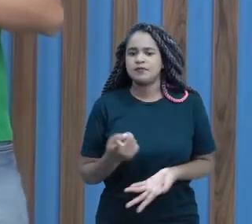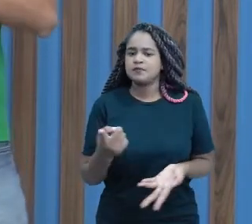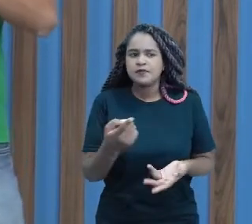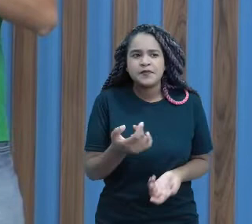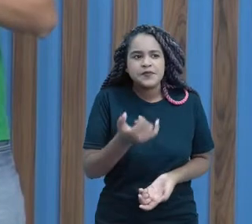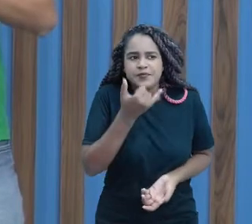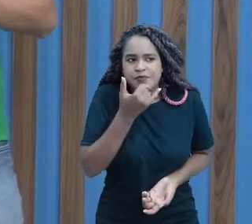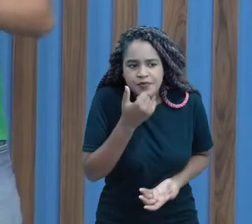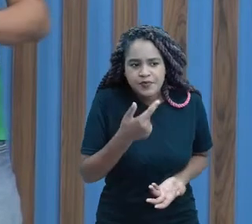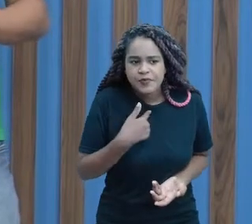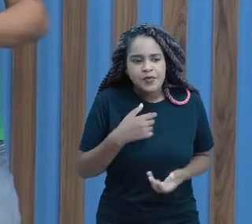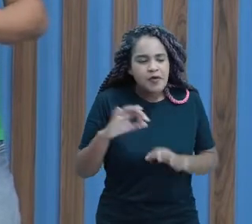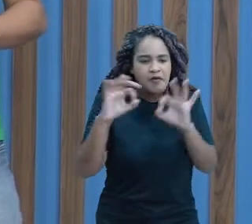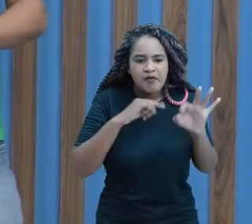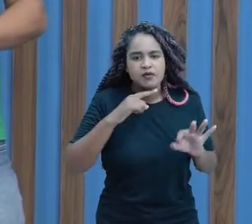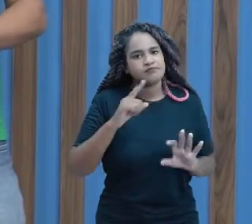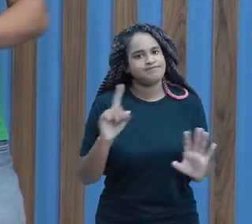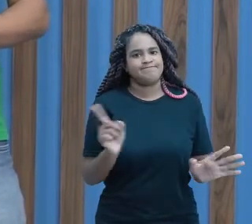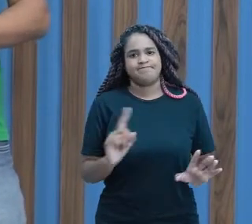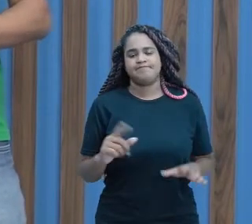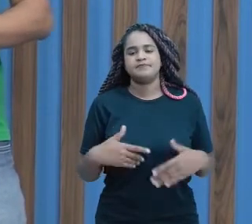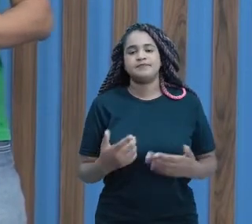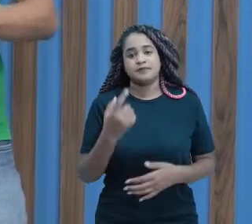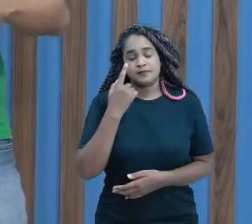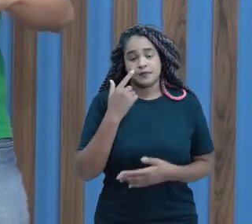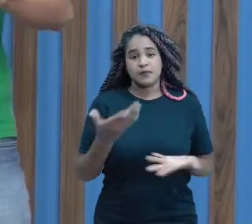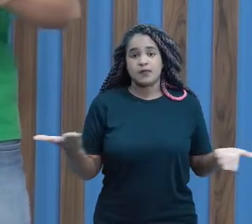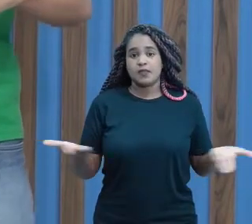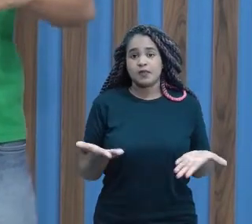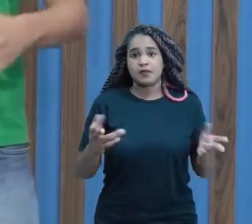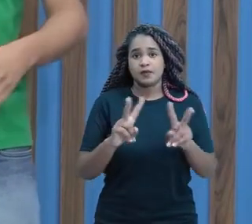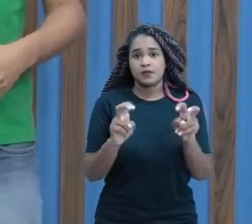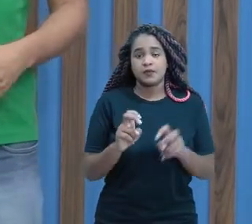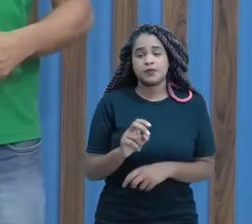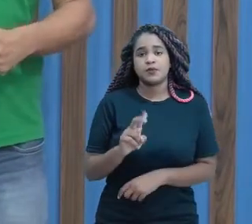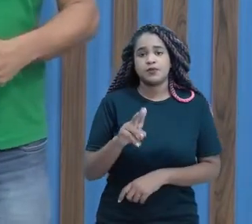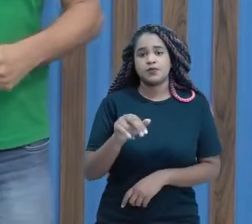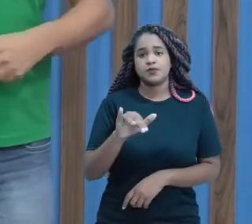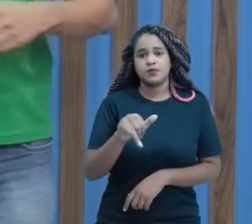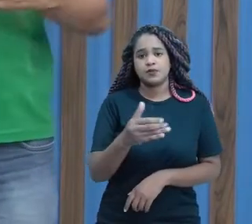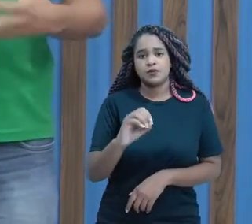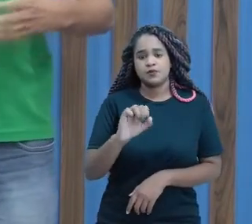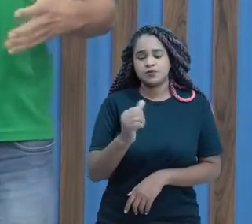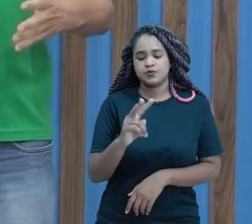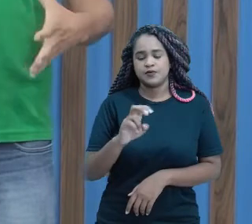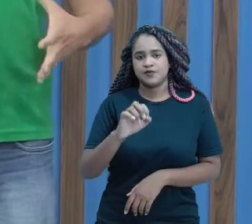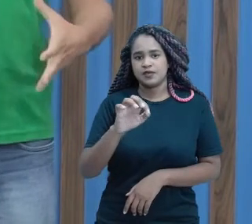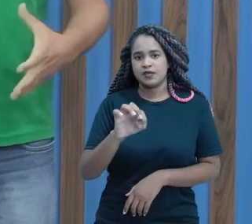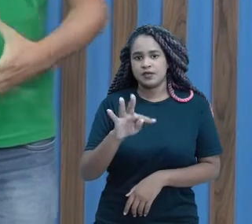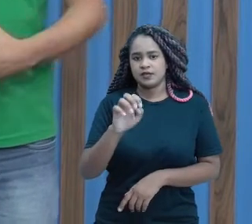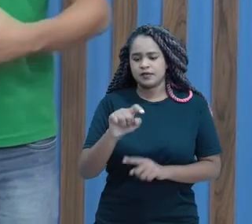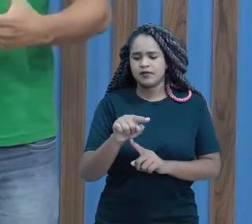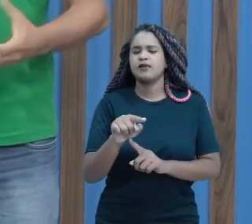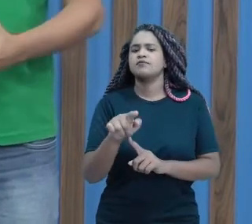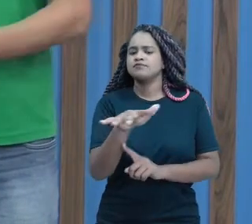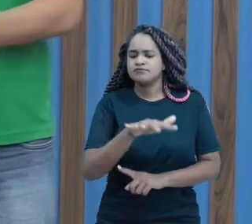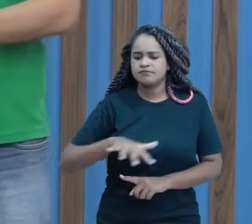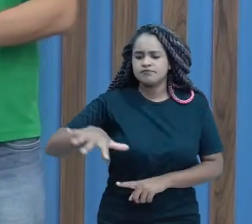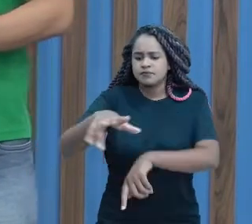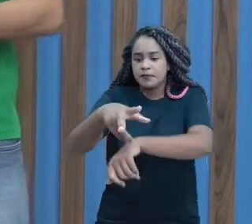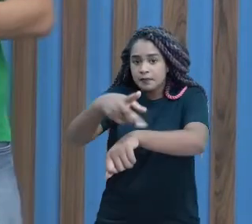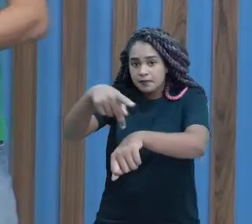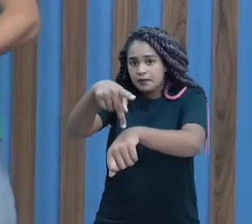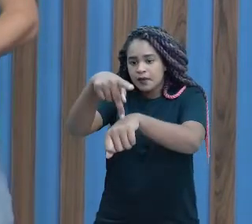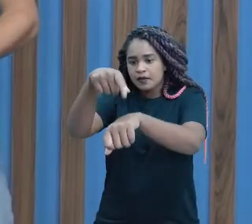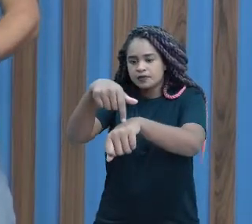Então, quando a gente fala de esfacelamento da União Soviética, a gente está falando justamente o seguinte: a União Soviética foi um grande Estado, um grande país